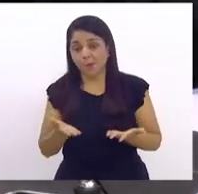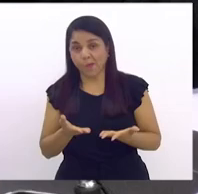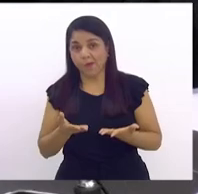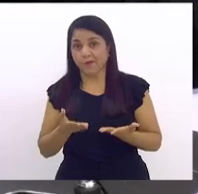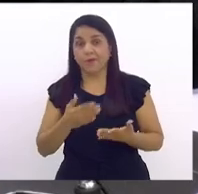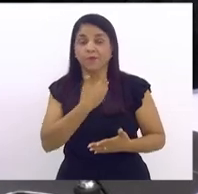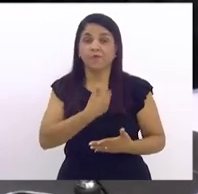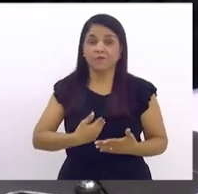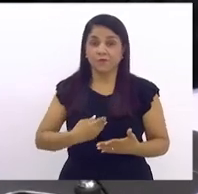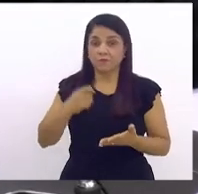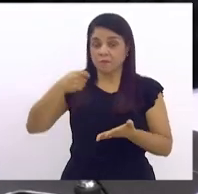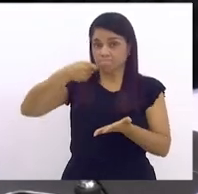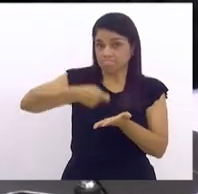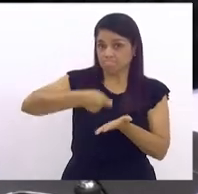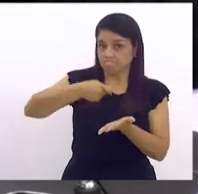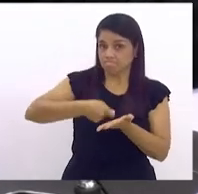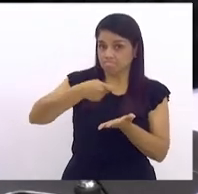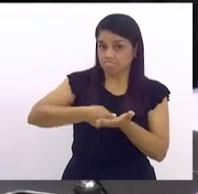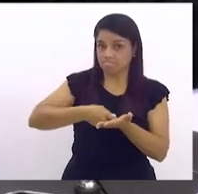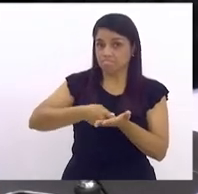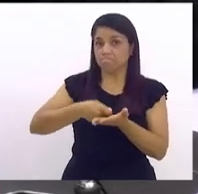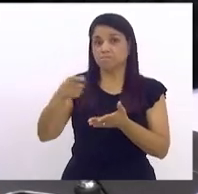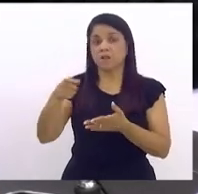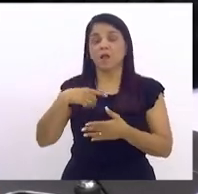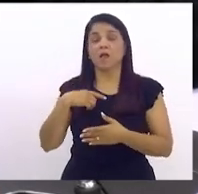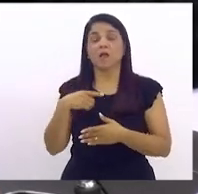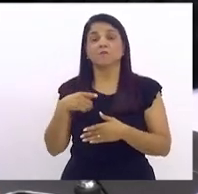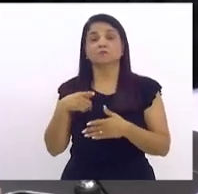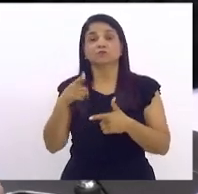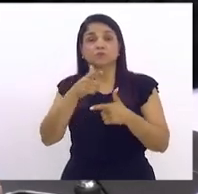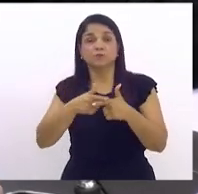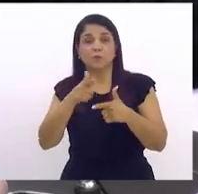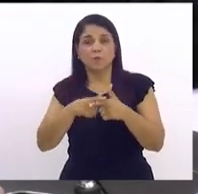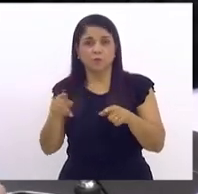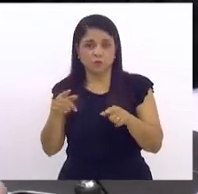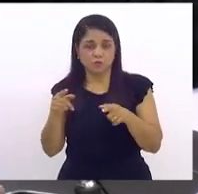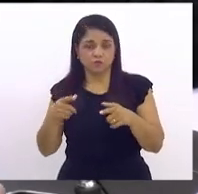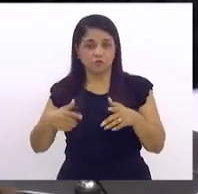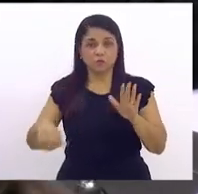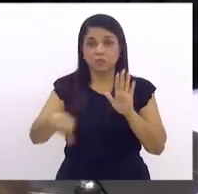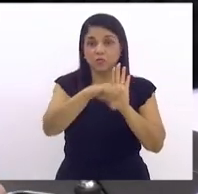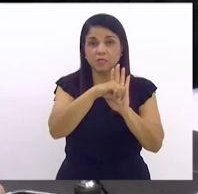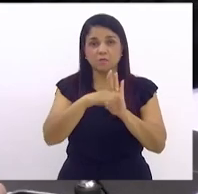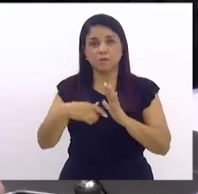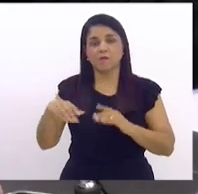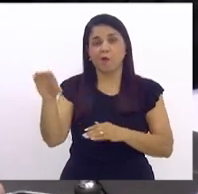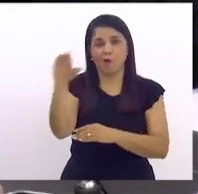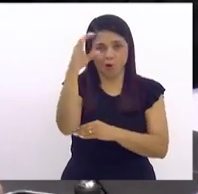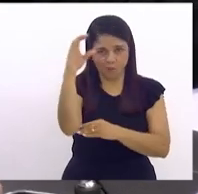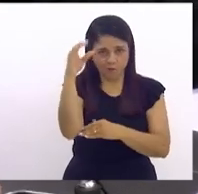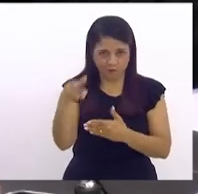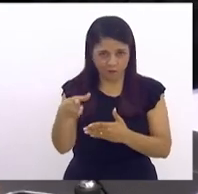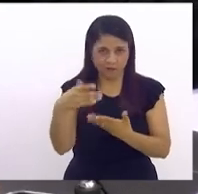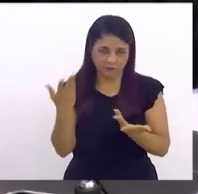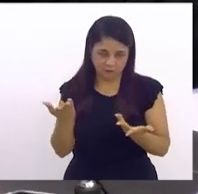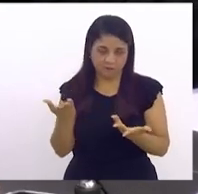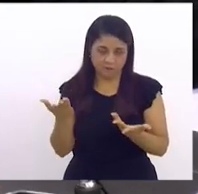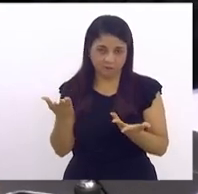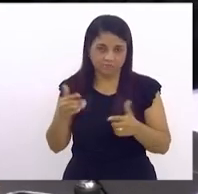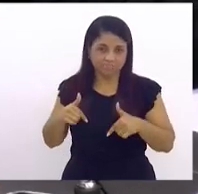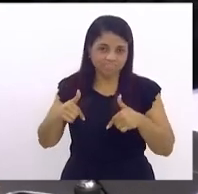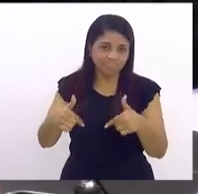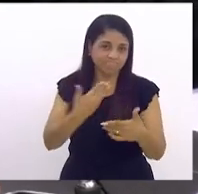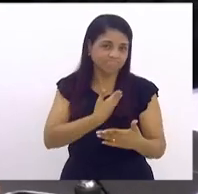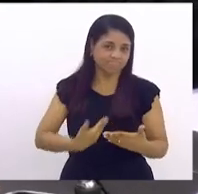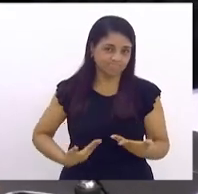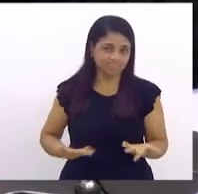endurecer no combate a essa questão dos episódios lá de Copacabana. Faz um gesto simbólico de autorizando o governo a tomar